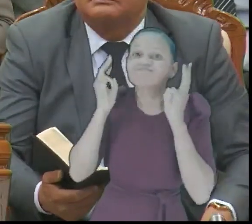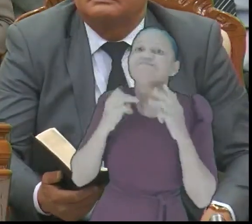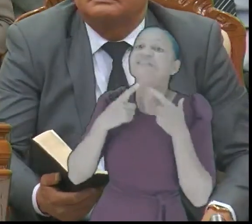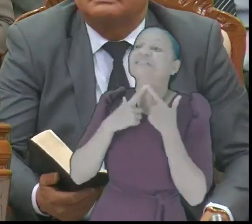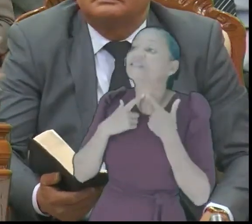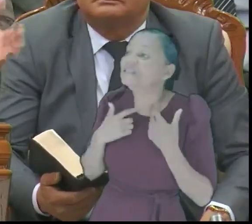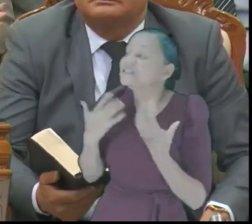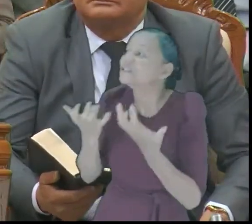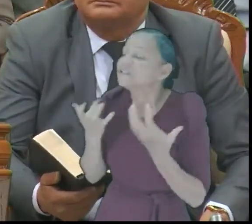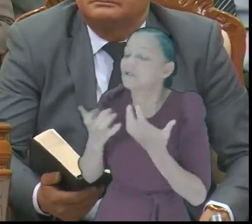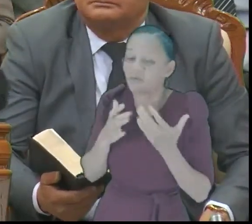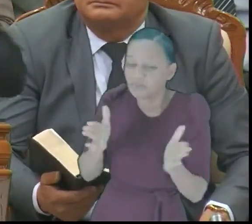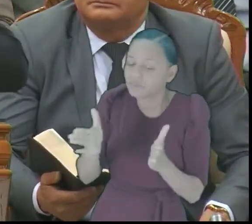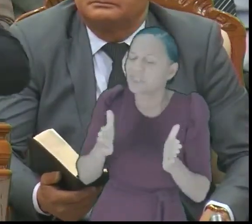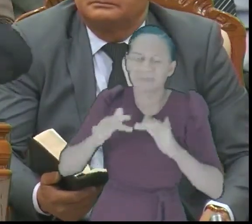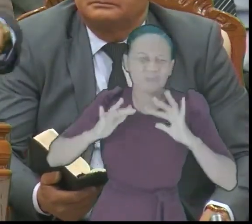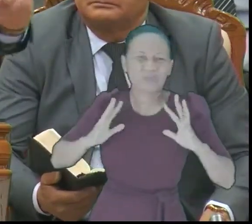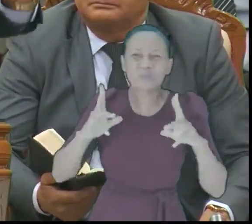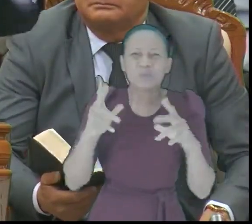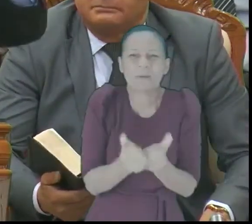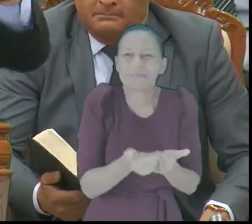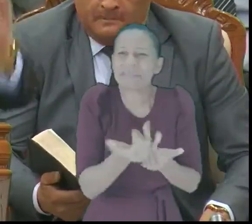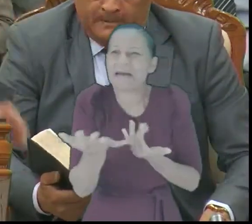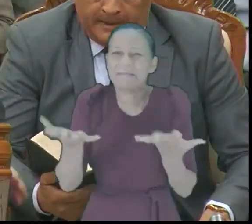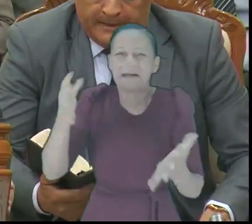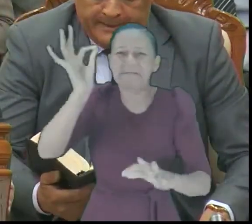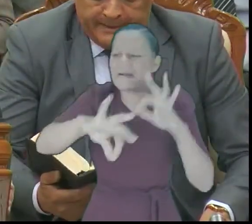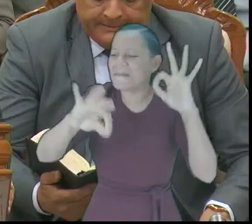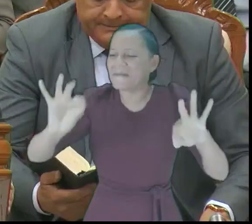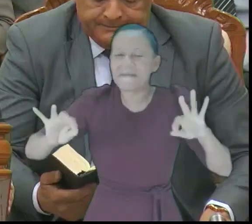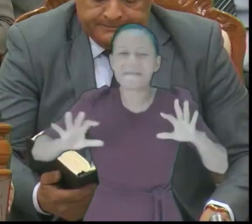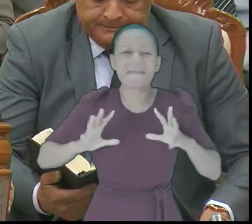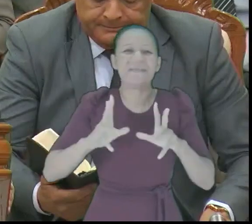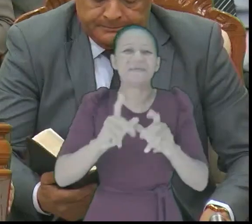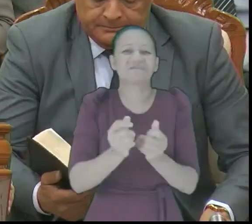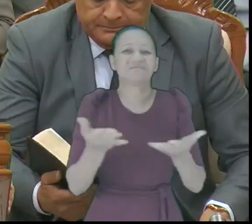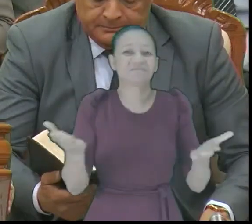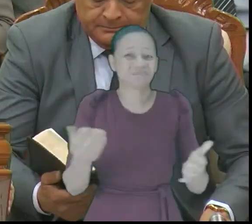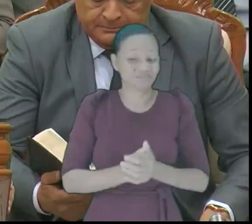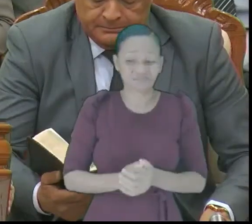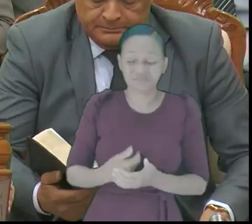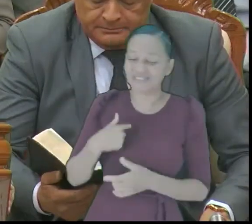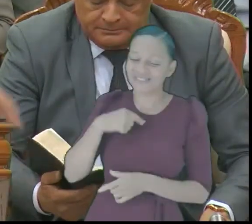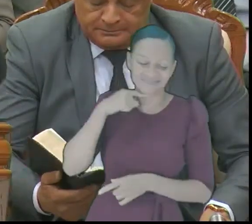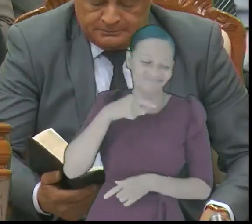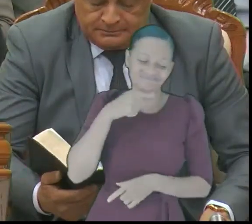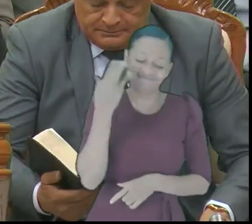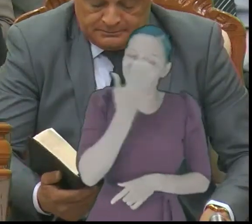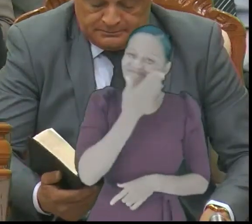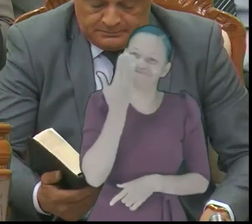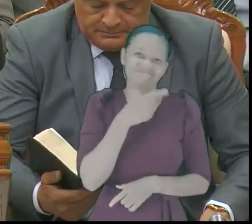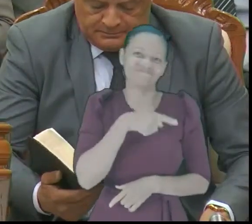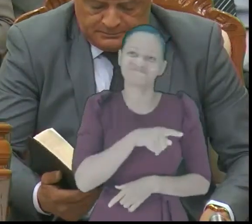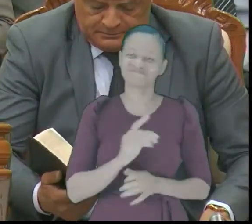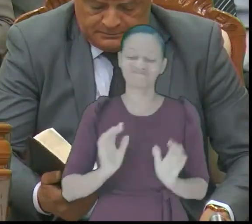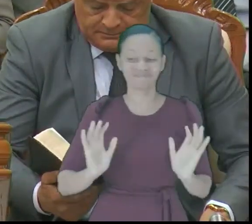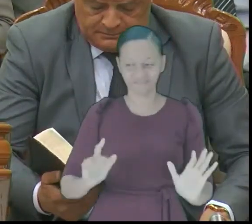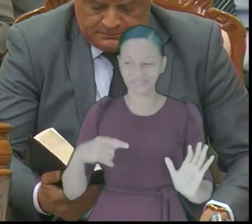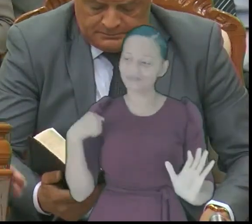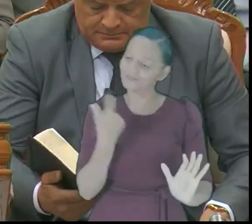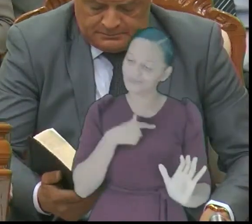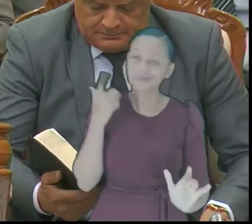que o Espírito Santo fosse dado a todo o povo do Senhor. Ele não alcançou, morreu sem ver, mas